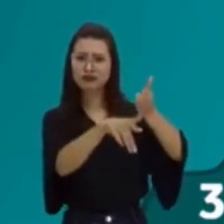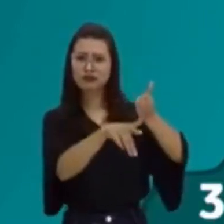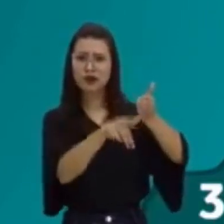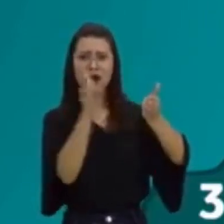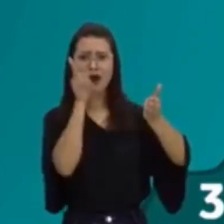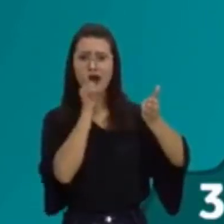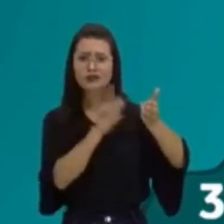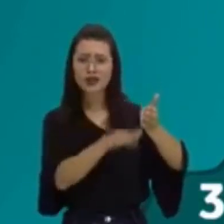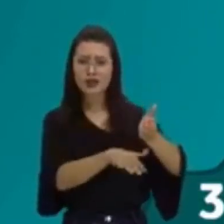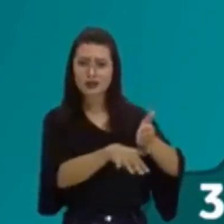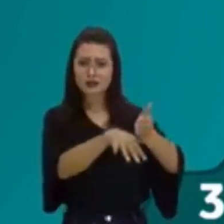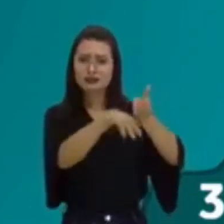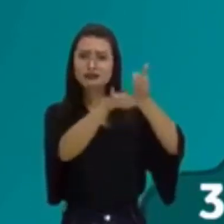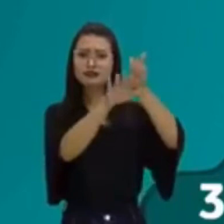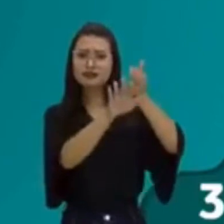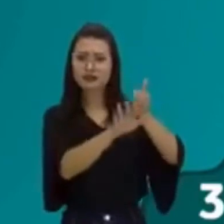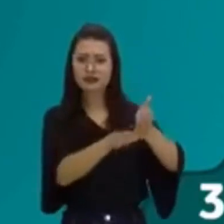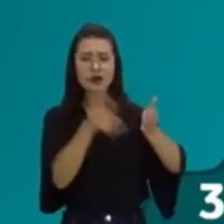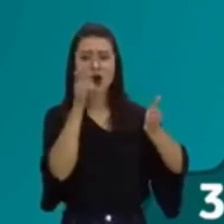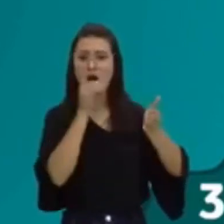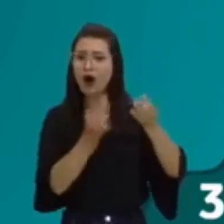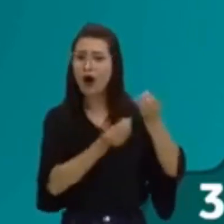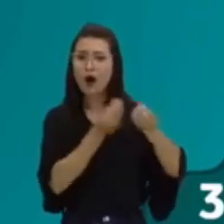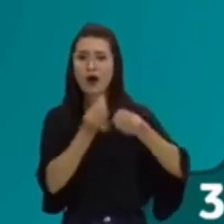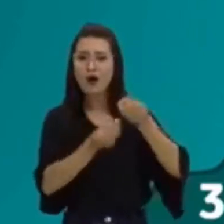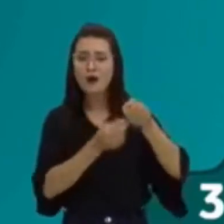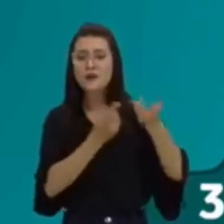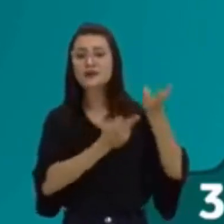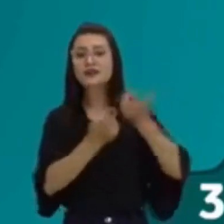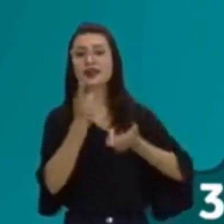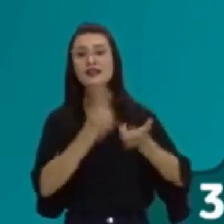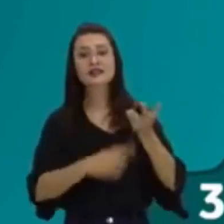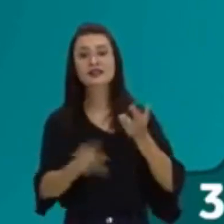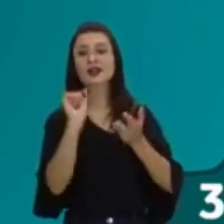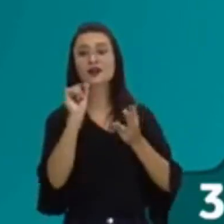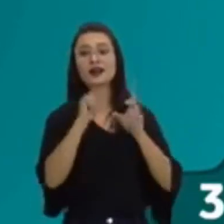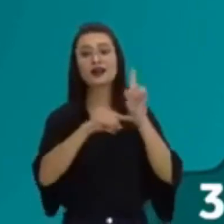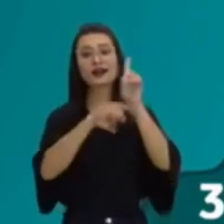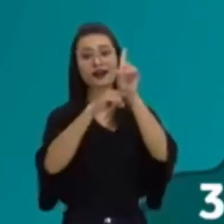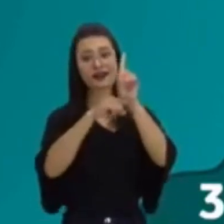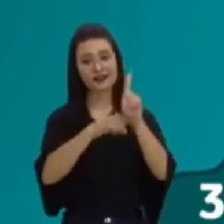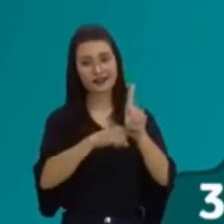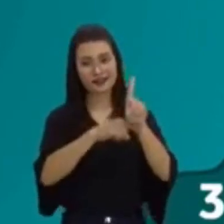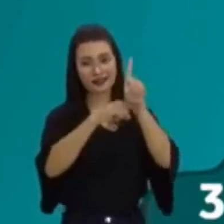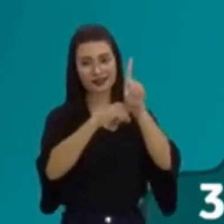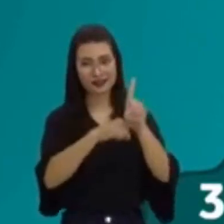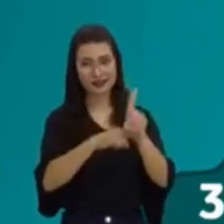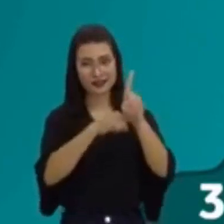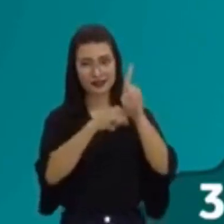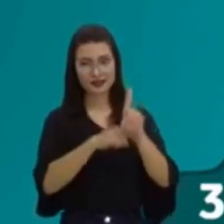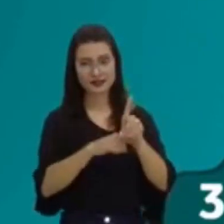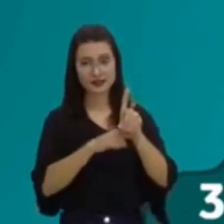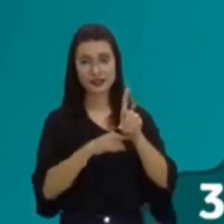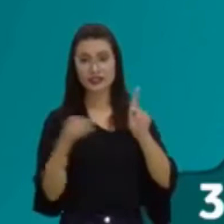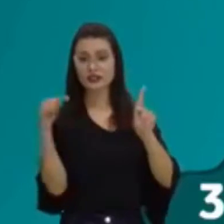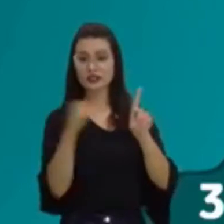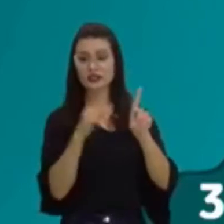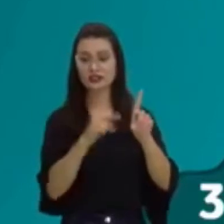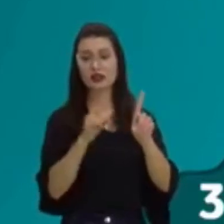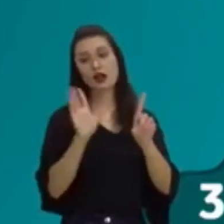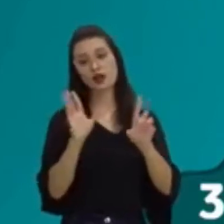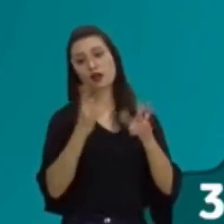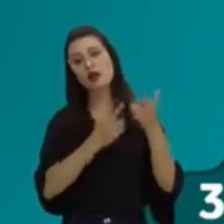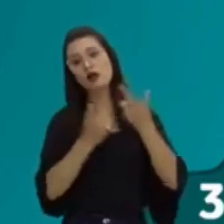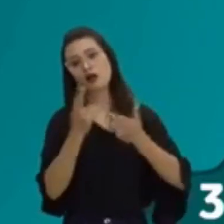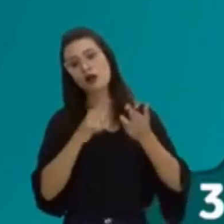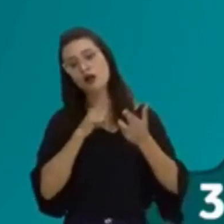gente estudou, isso deve ter alguma relação com a densidade. É claro que nós estamos usando um material,